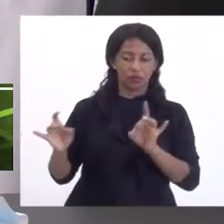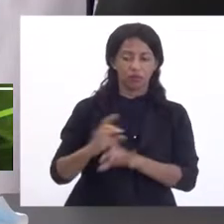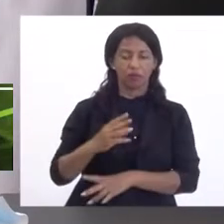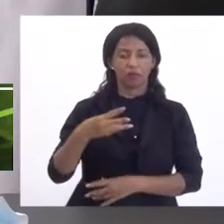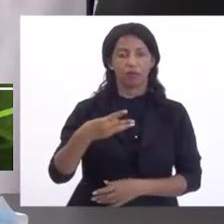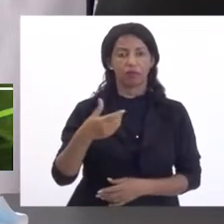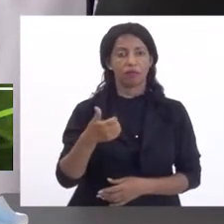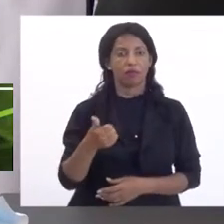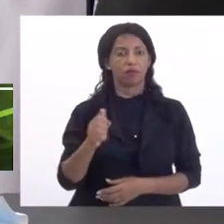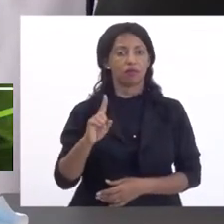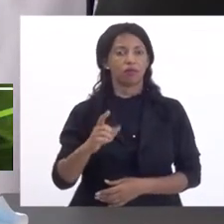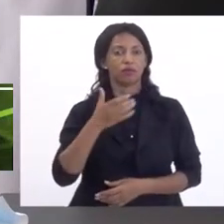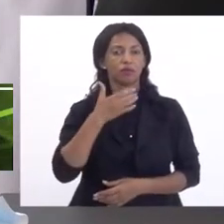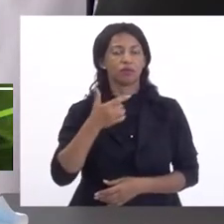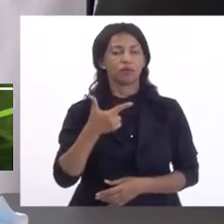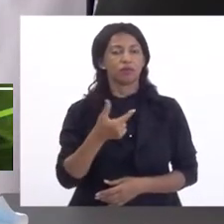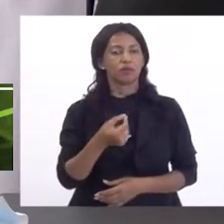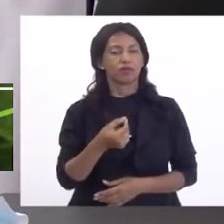dezembro de 2020.